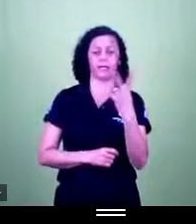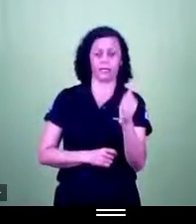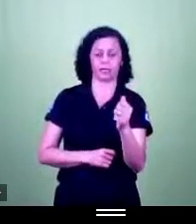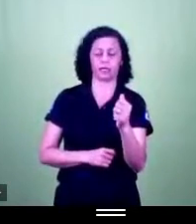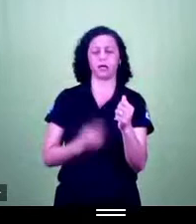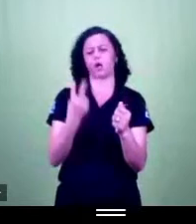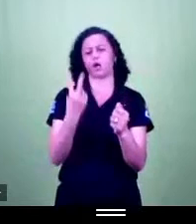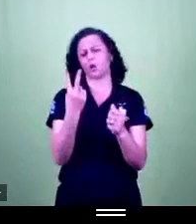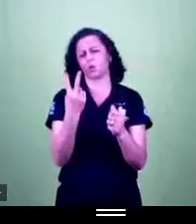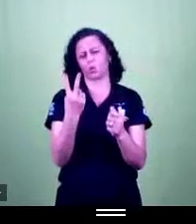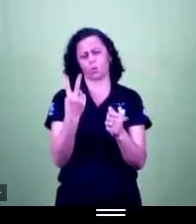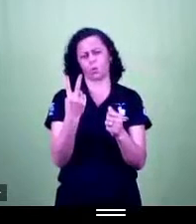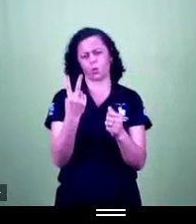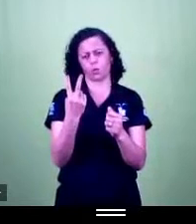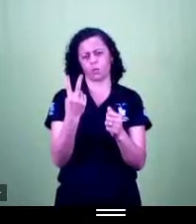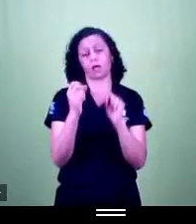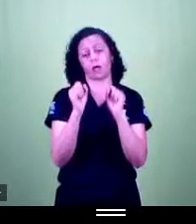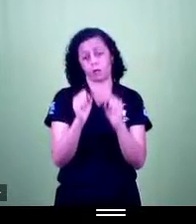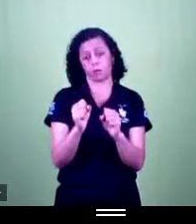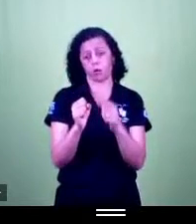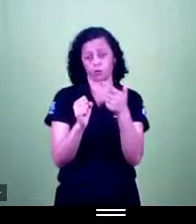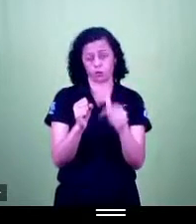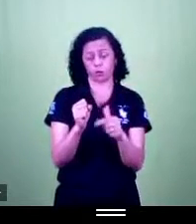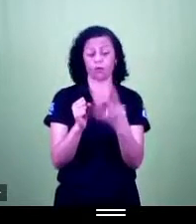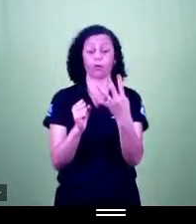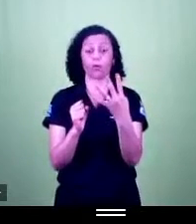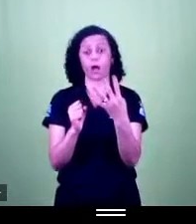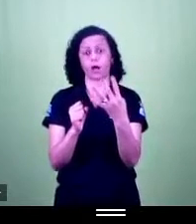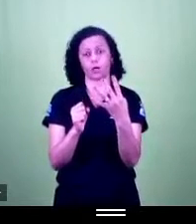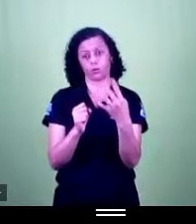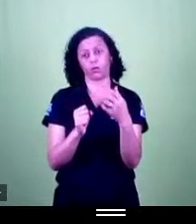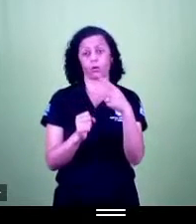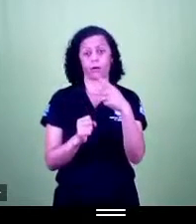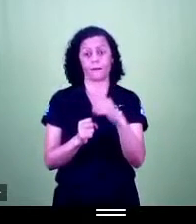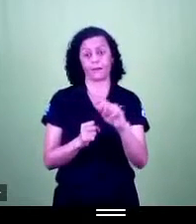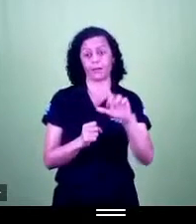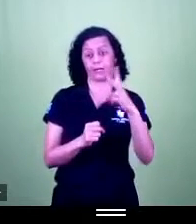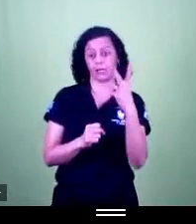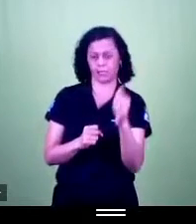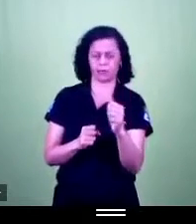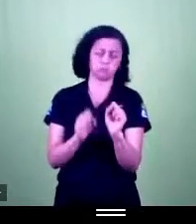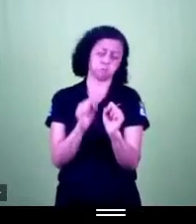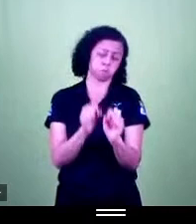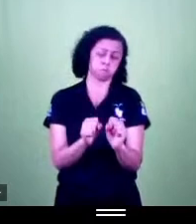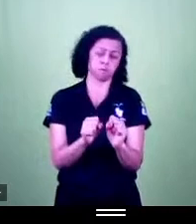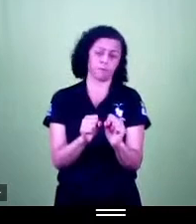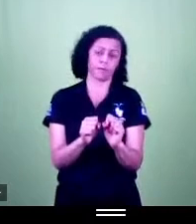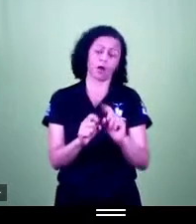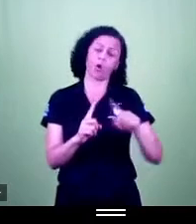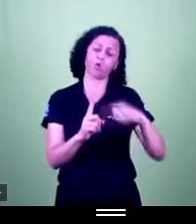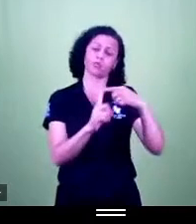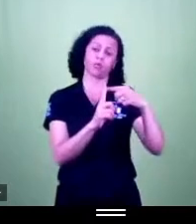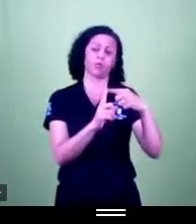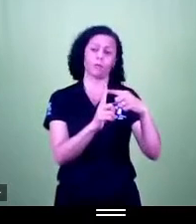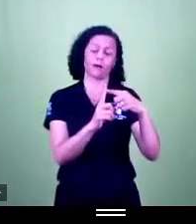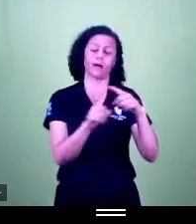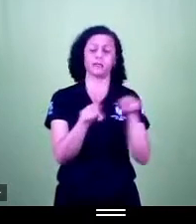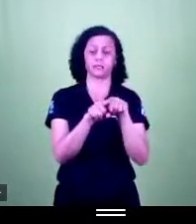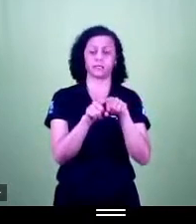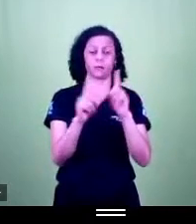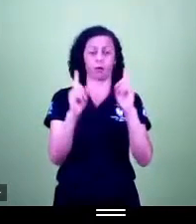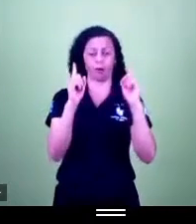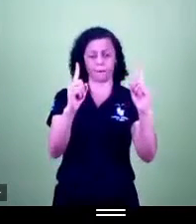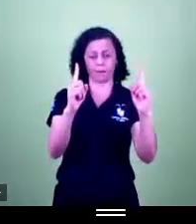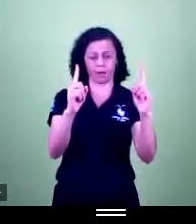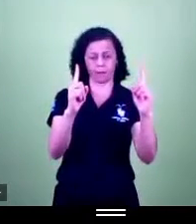um, repetir esse símbolo aqui, que seria 4 pilhas, enfim, né? Vocês vão encontrar várias formas, ou só um mais e uma barra maior, uma